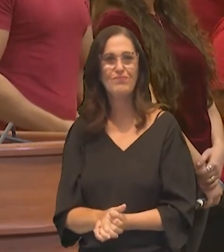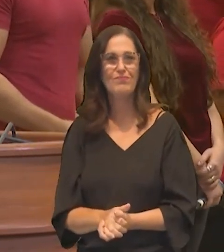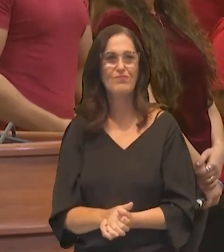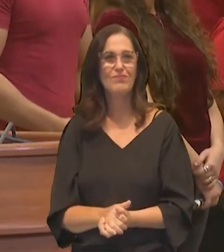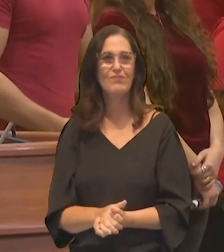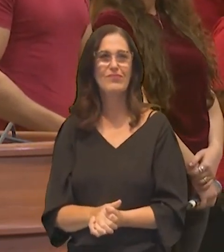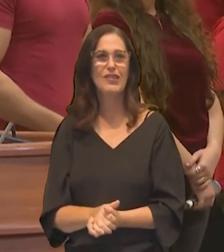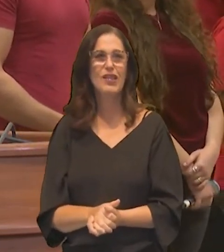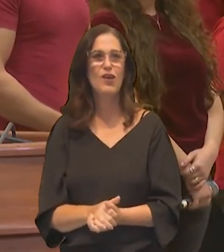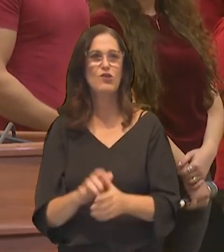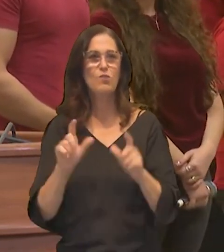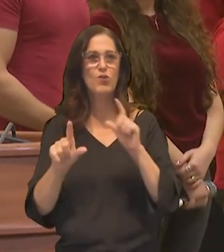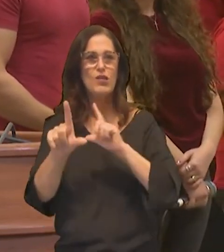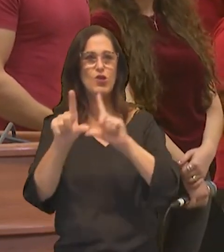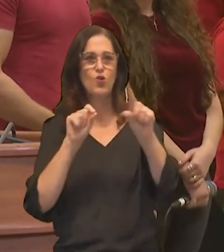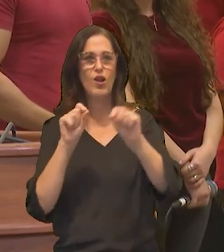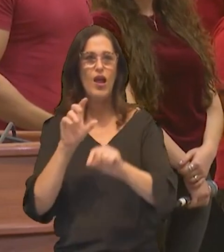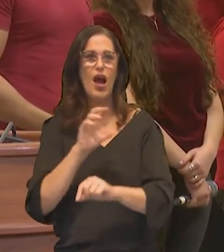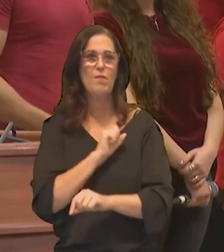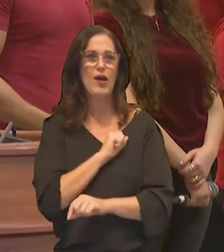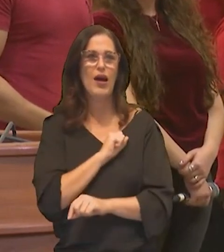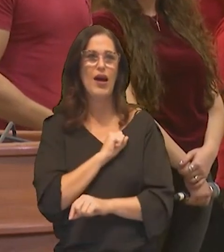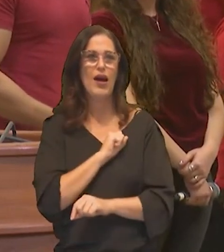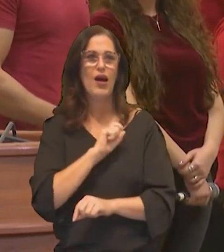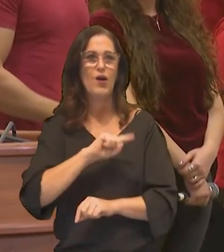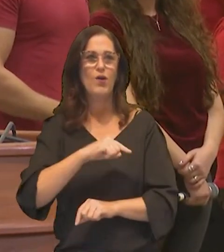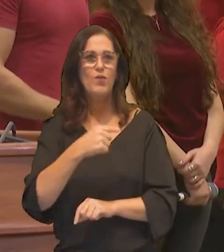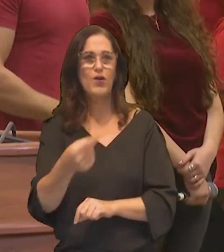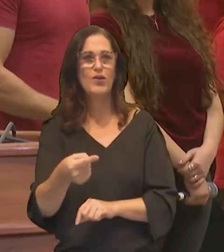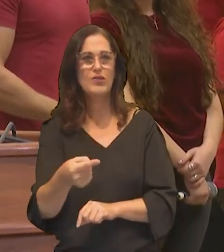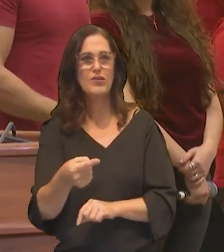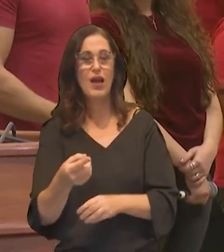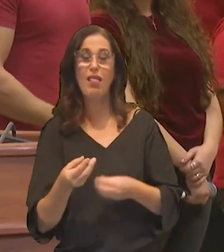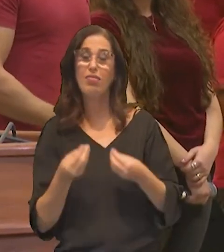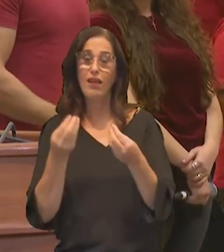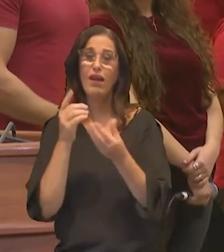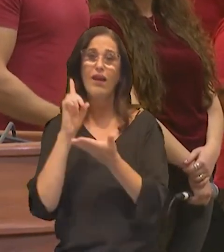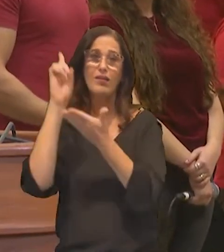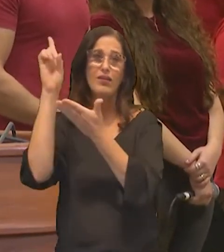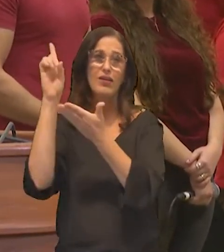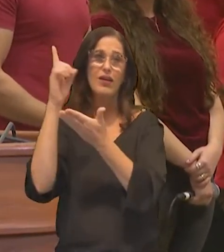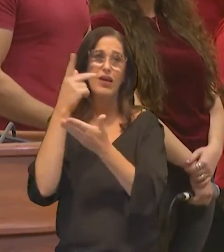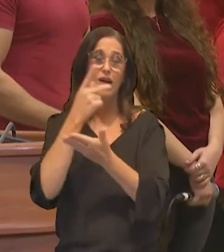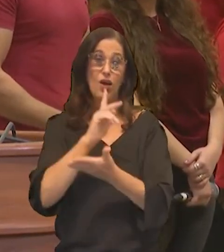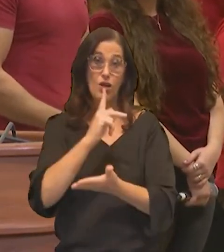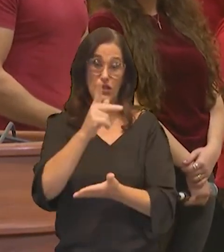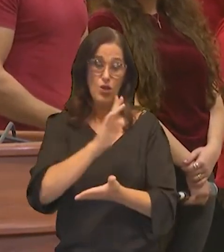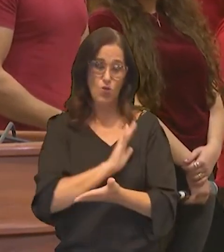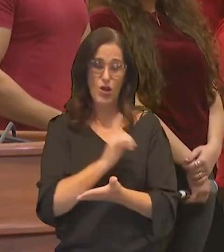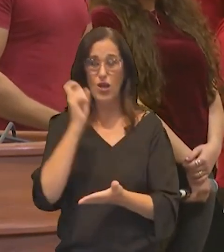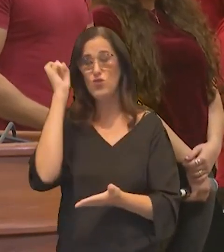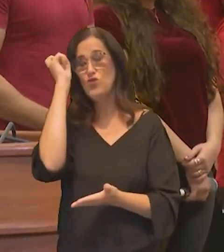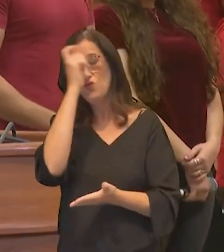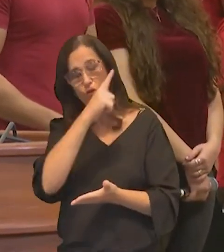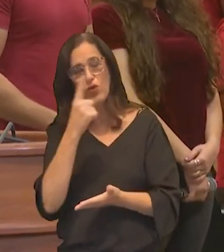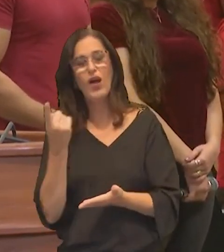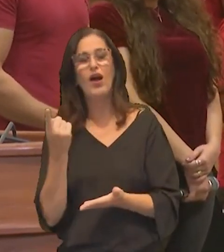Que você possa escolher amar o seu próximo, e nesse momento entregue a Deus o seu coração, a sua